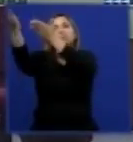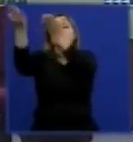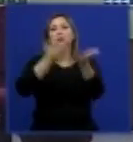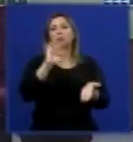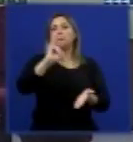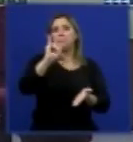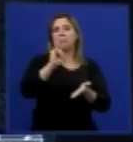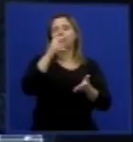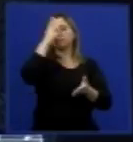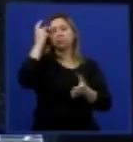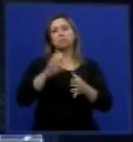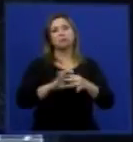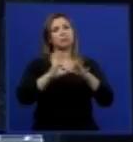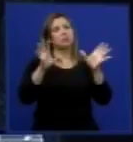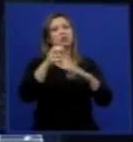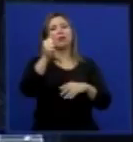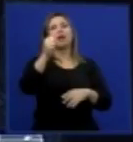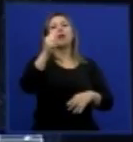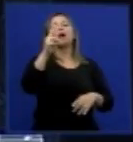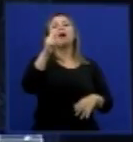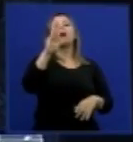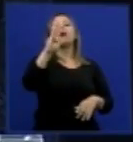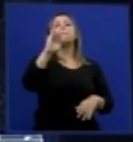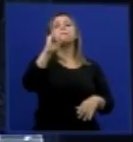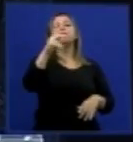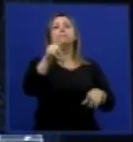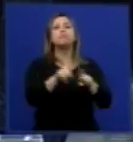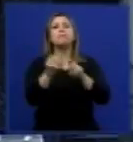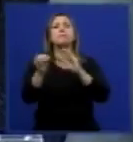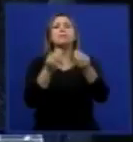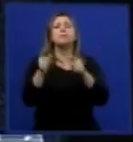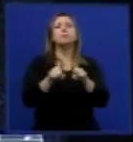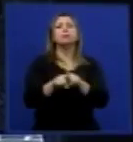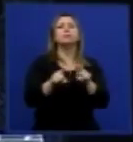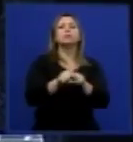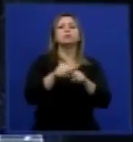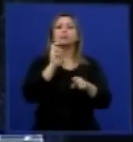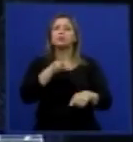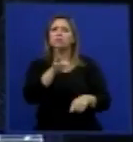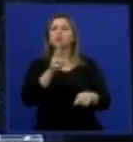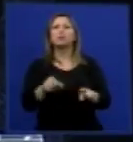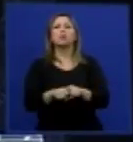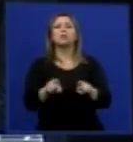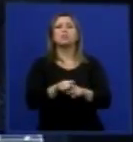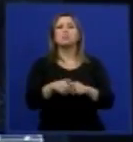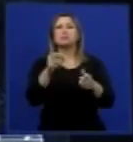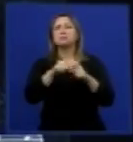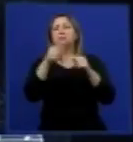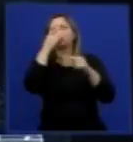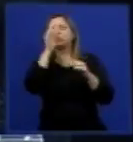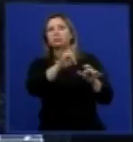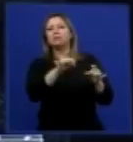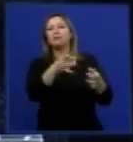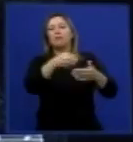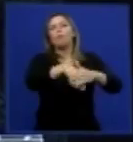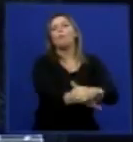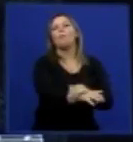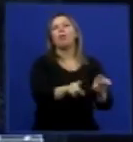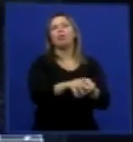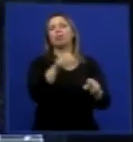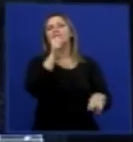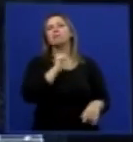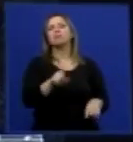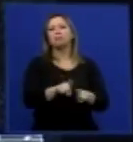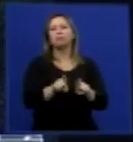de pneus a abip para não permitir que Esse instrumento normativo se tornasse letra morta ingressou com ação